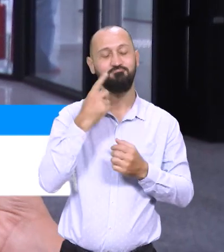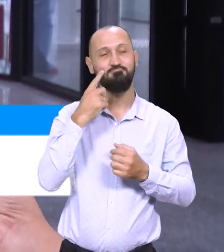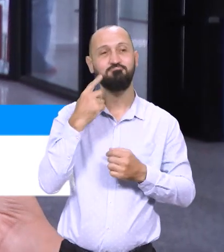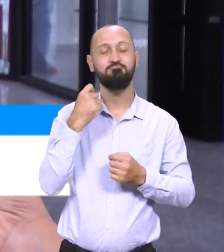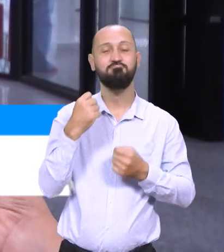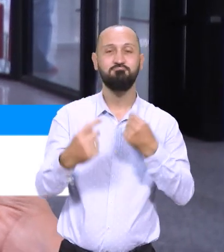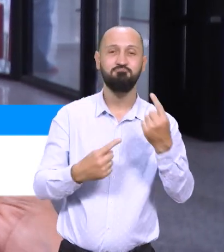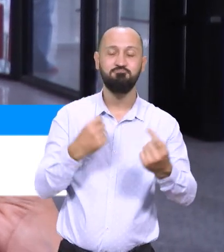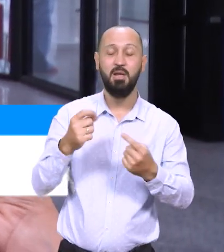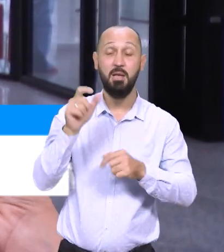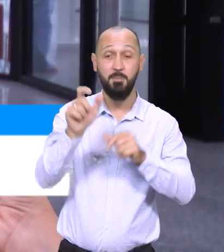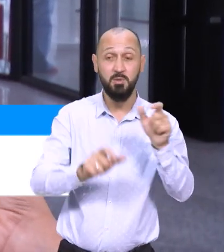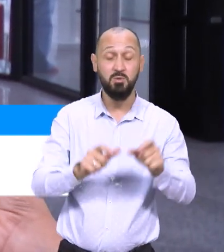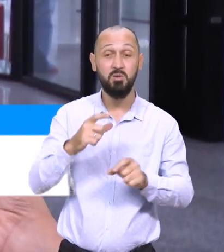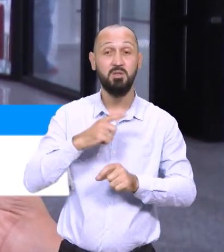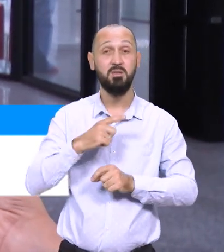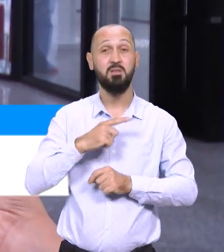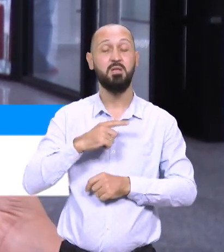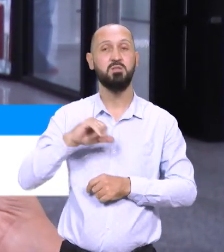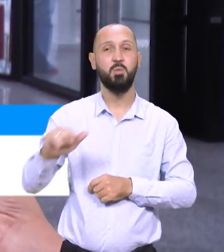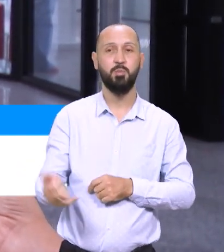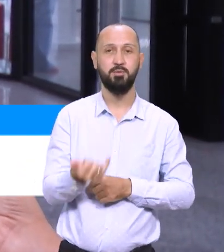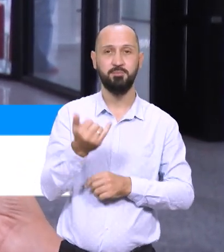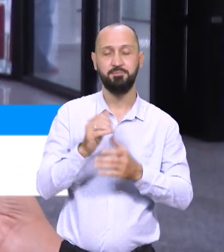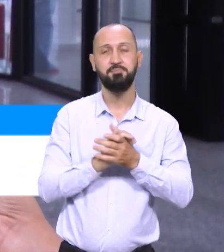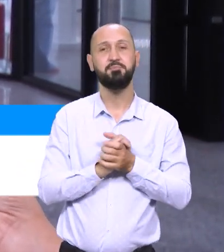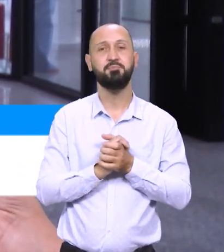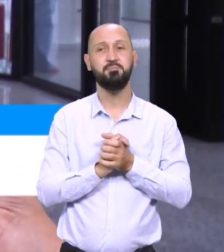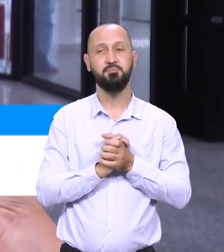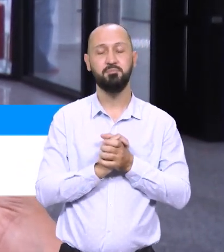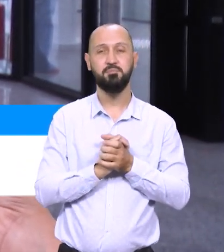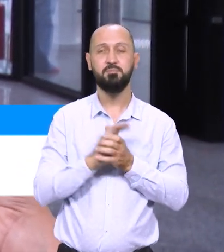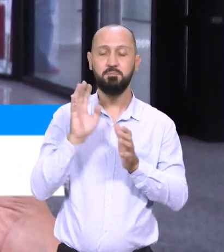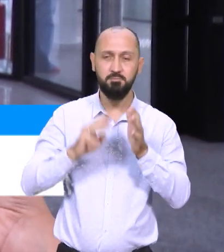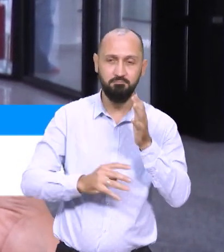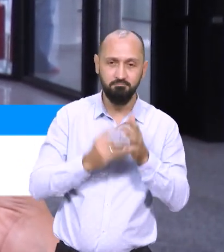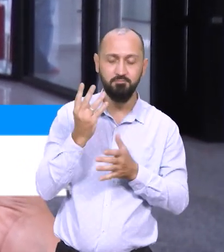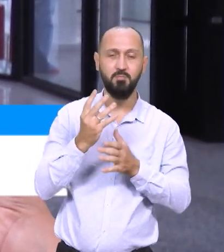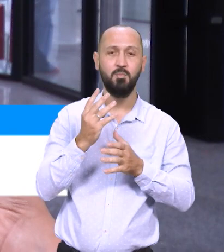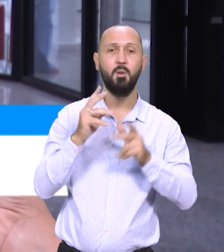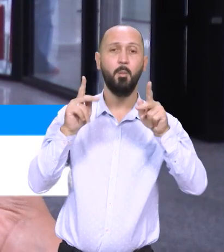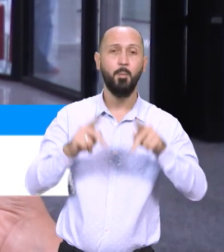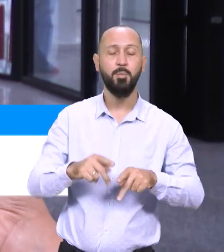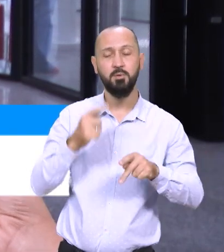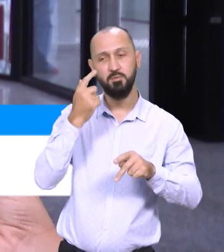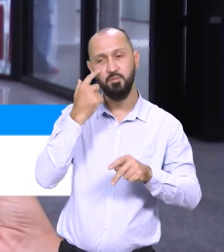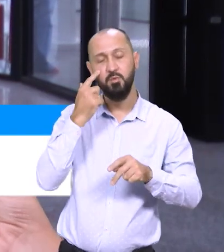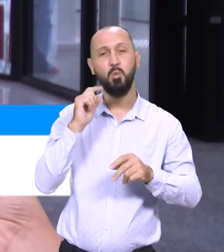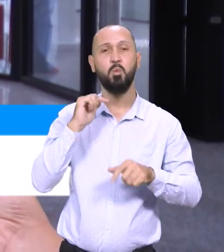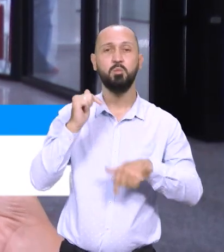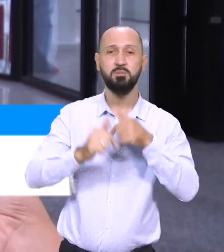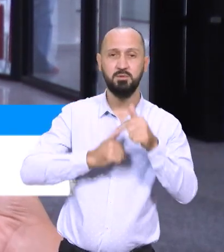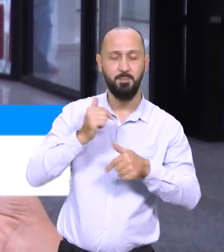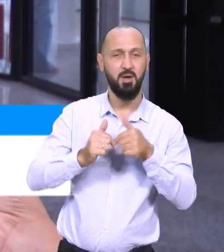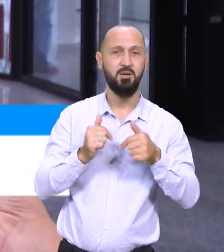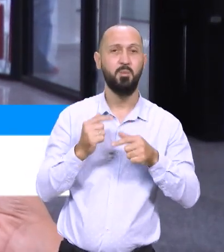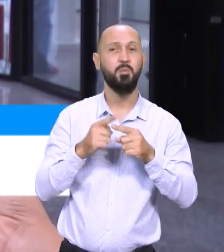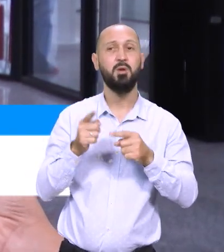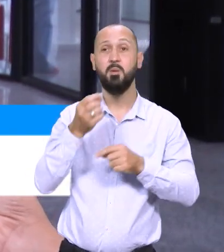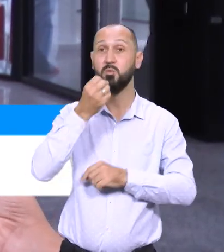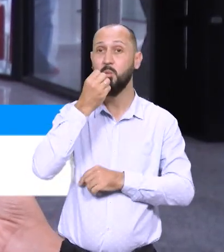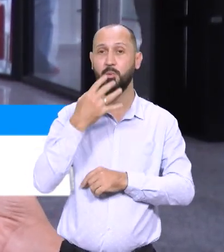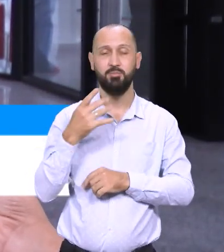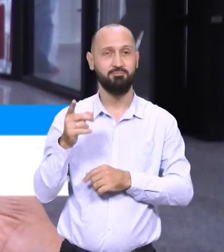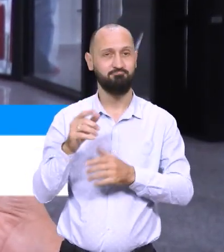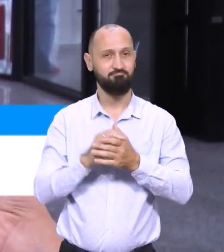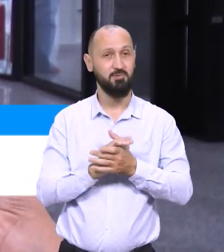né, as pessoas que têm essa oportunidade. E por quatro vezes a população reconheceu o trabalho, é porque o trabalho é